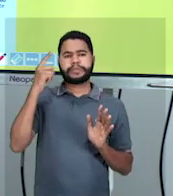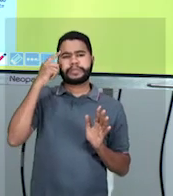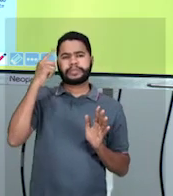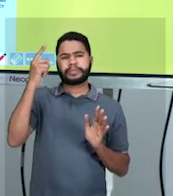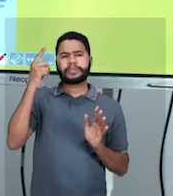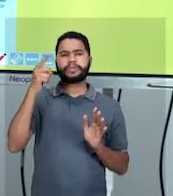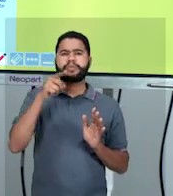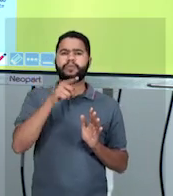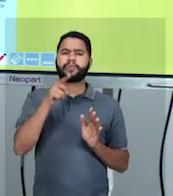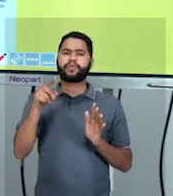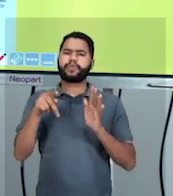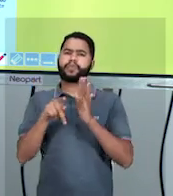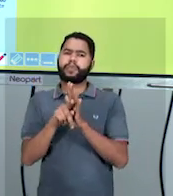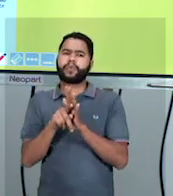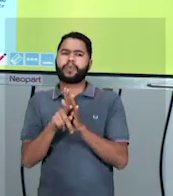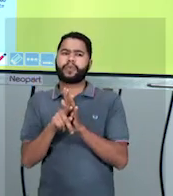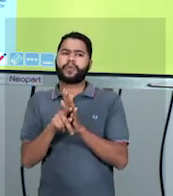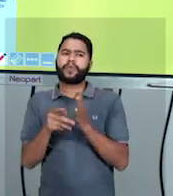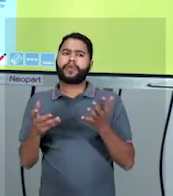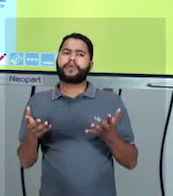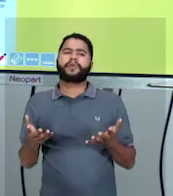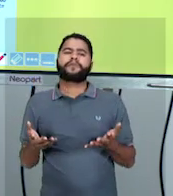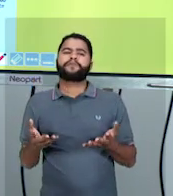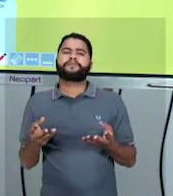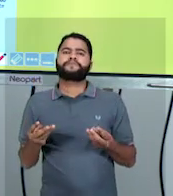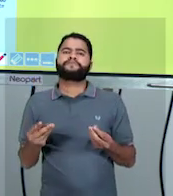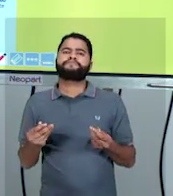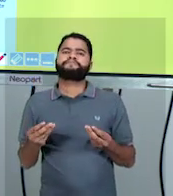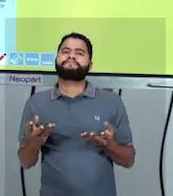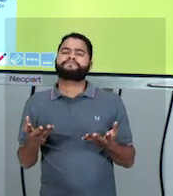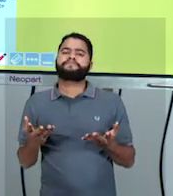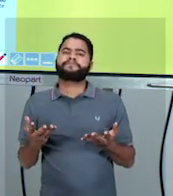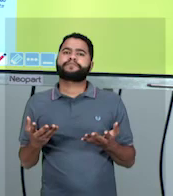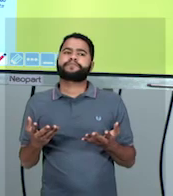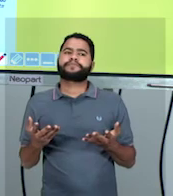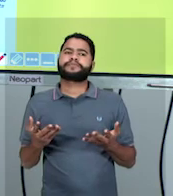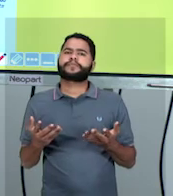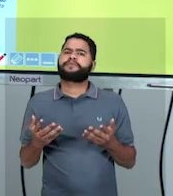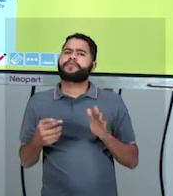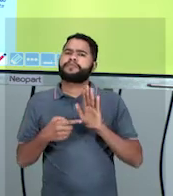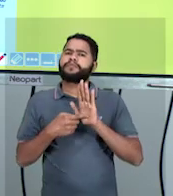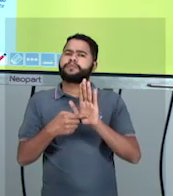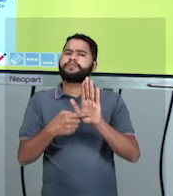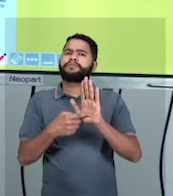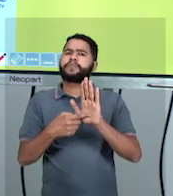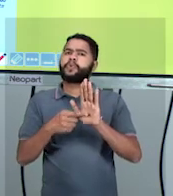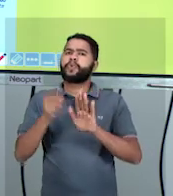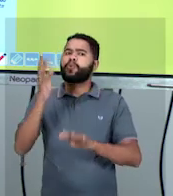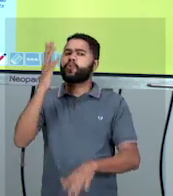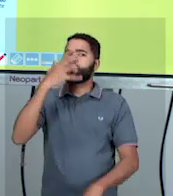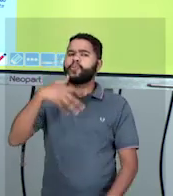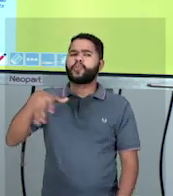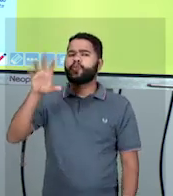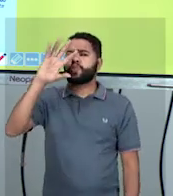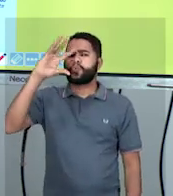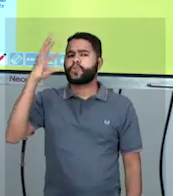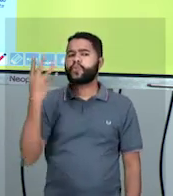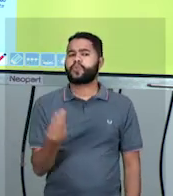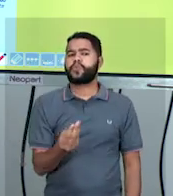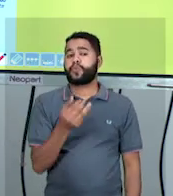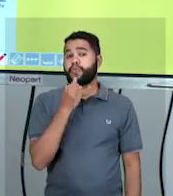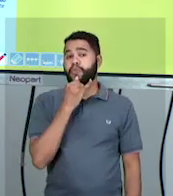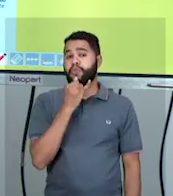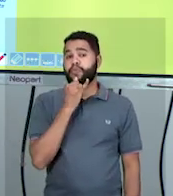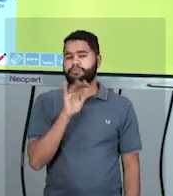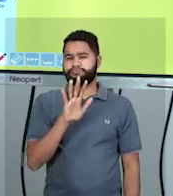ideia que você disse de Passo Fundo aqui é Vai Vai representar a totalidade do problema por exemplo